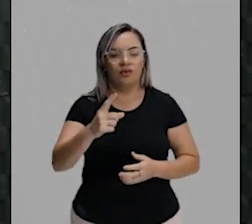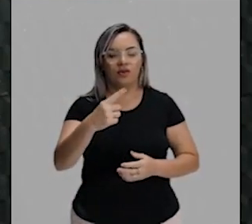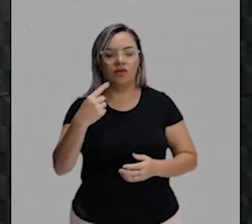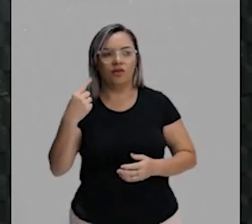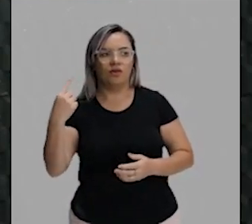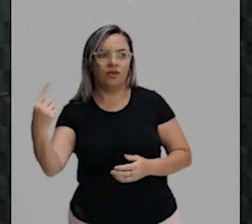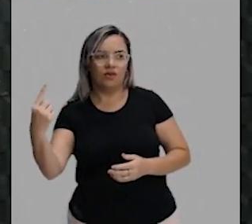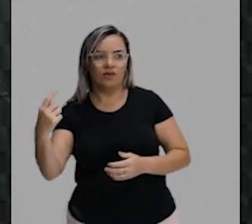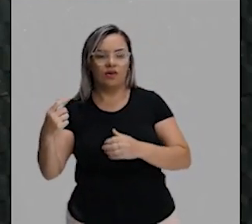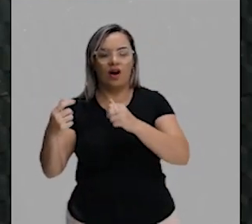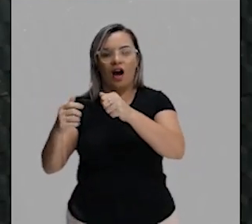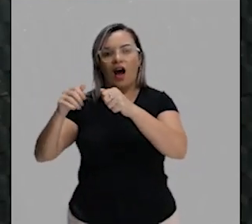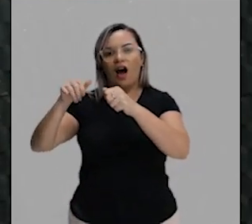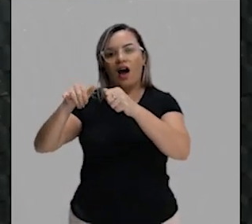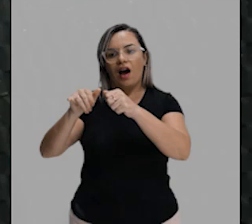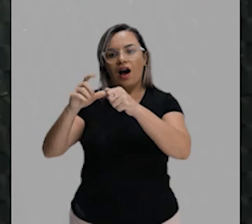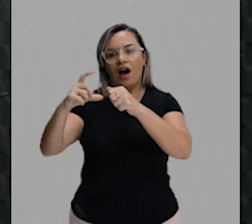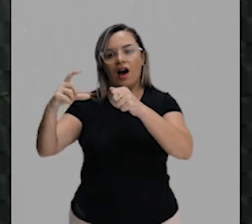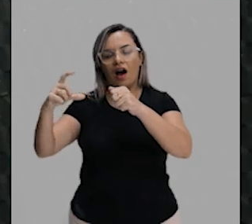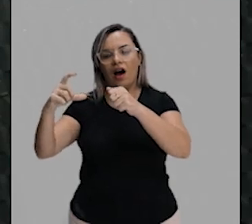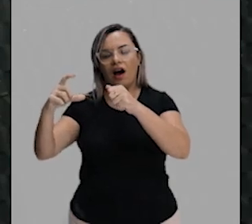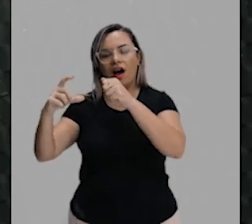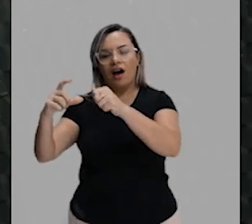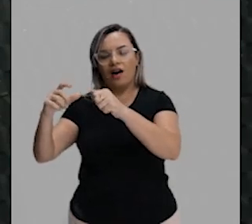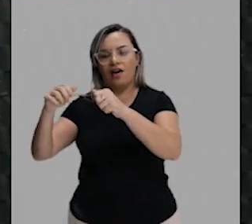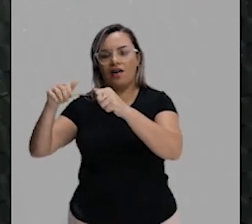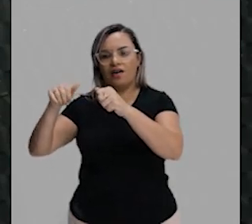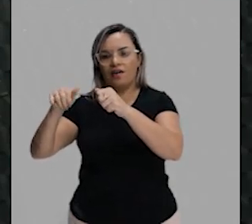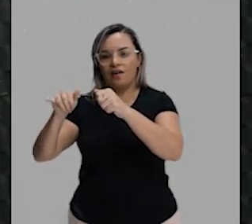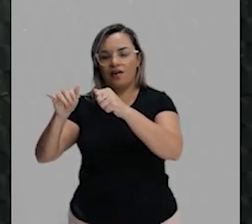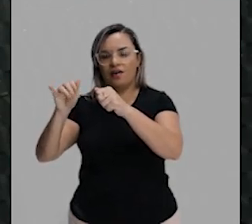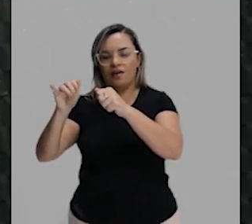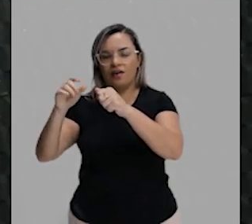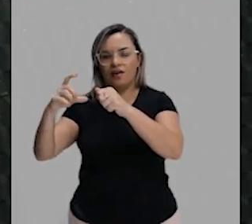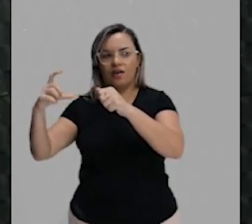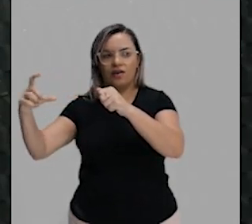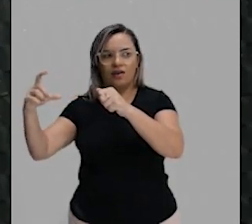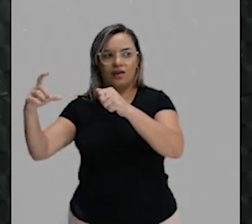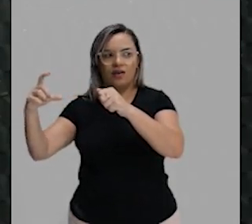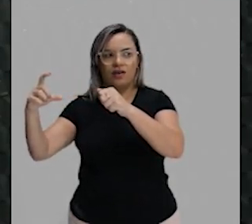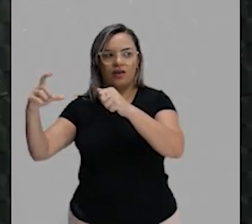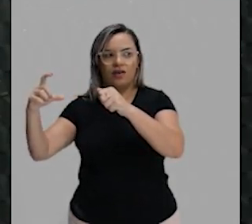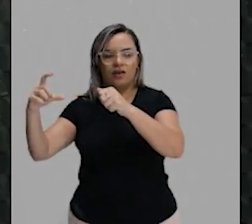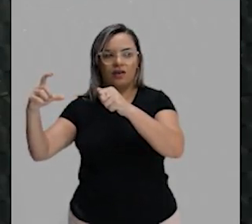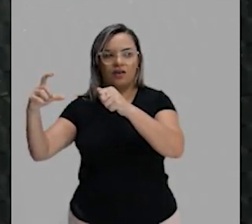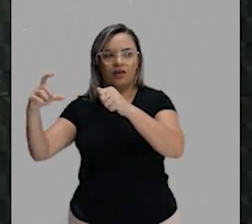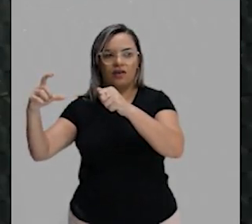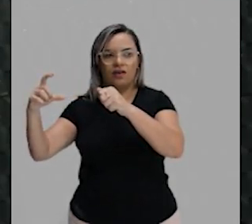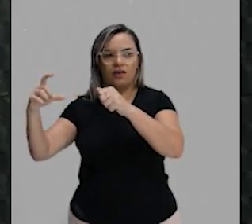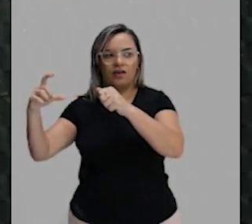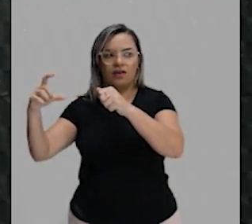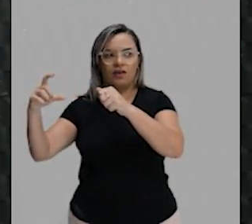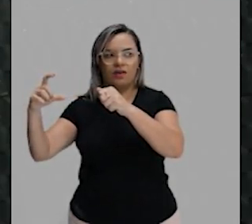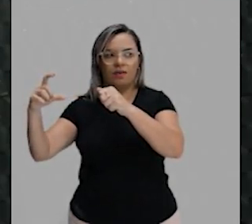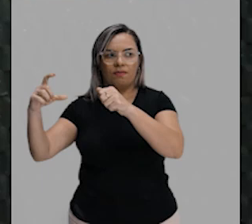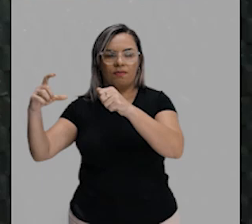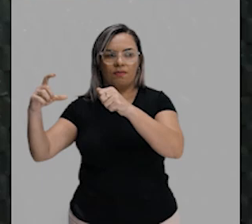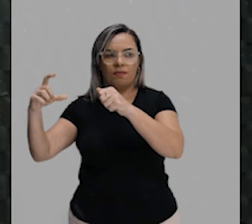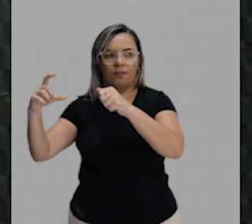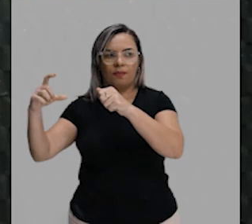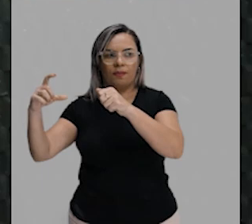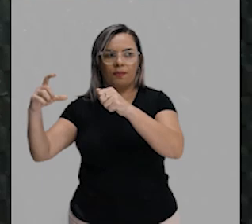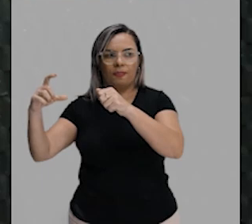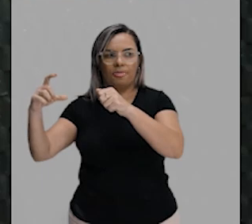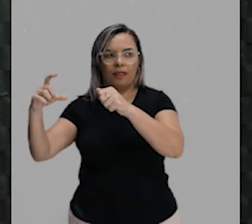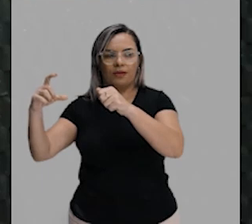ele é o quê? O indivíduo que vai morrer. Se ele é um indivíduo que vai morrer, olha só esse detalhe.